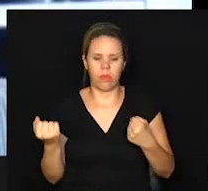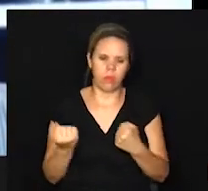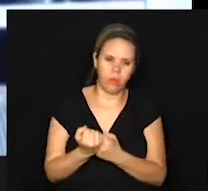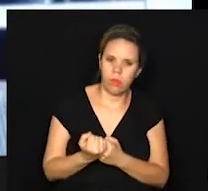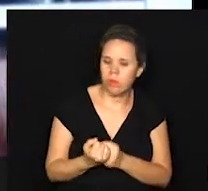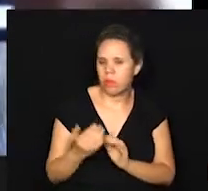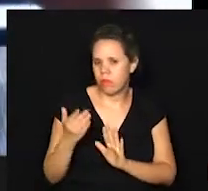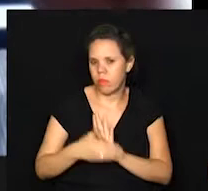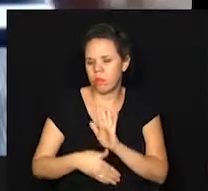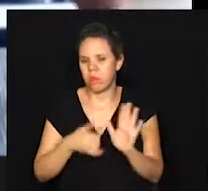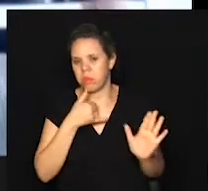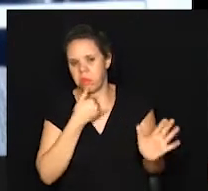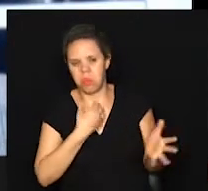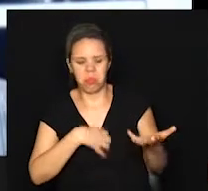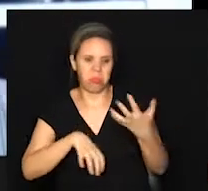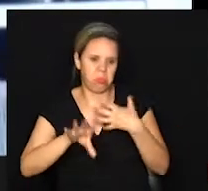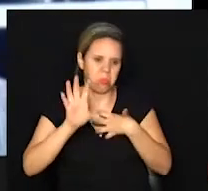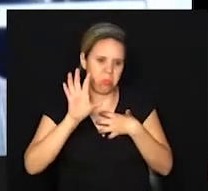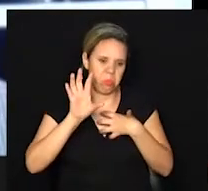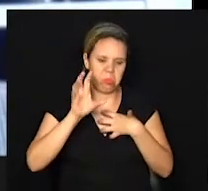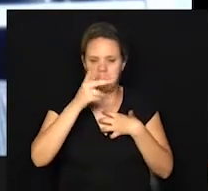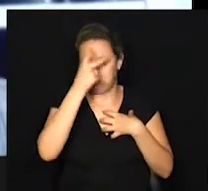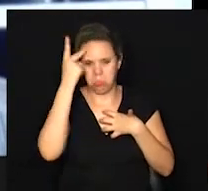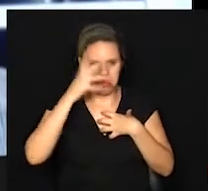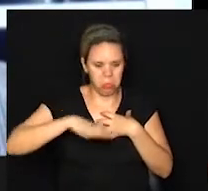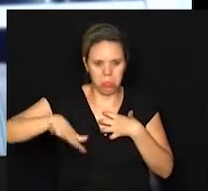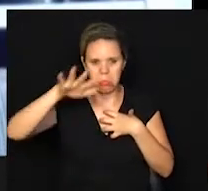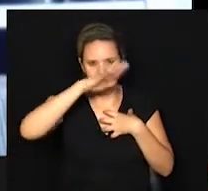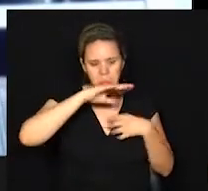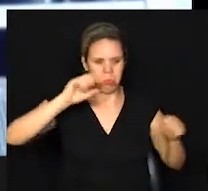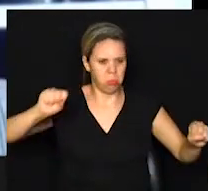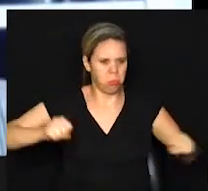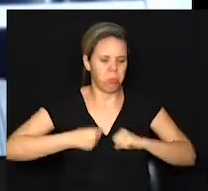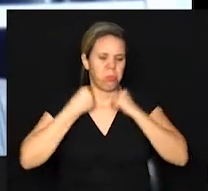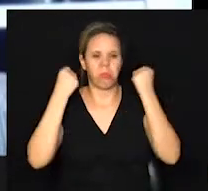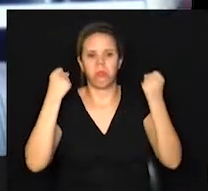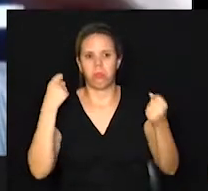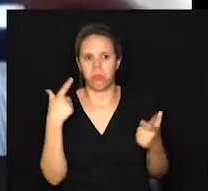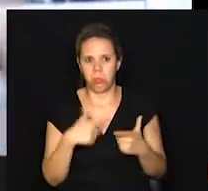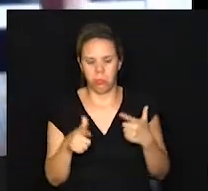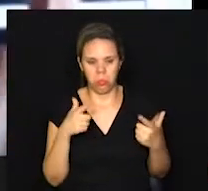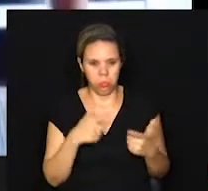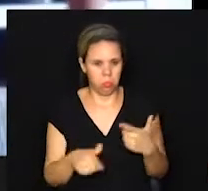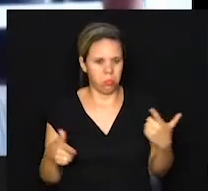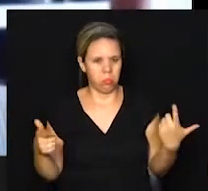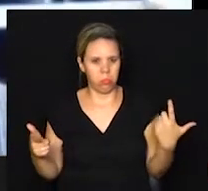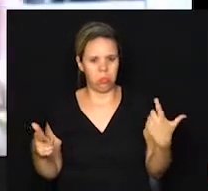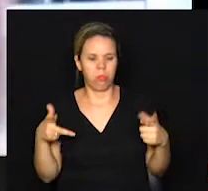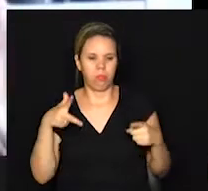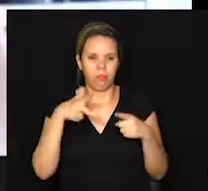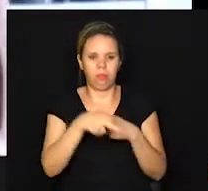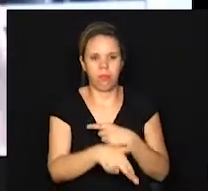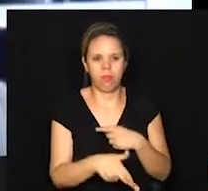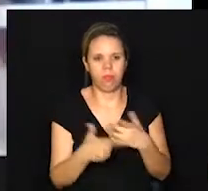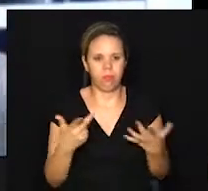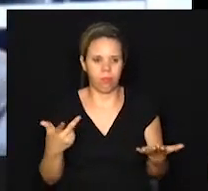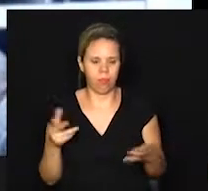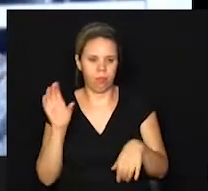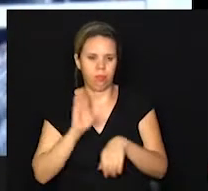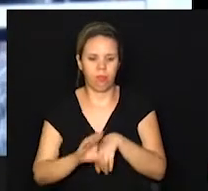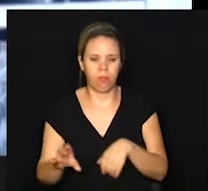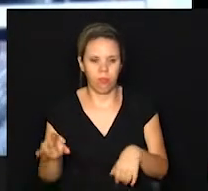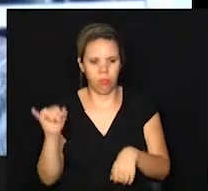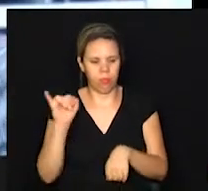demonstrando a tristeza. Está todo mundo muito indignado com a situação. Está havendo um boicote interno no curso de Relações Internacionais a